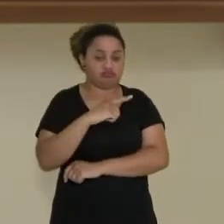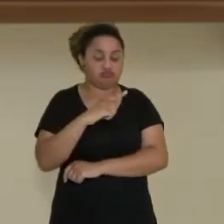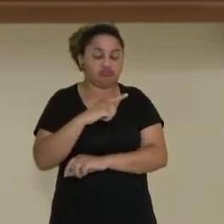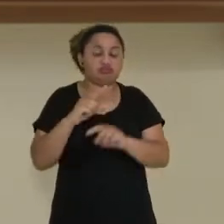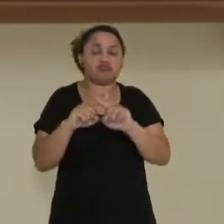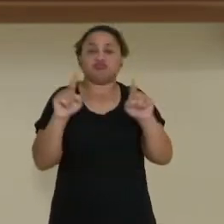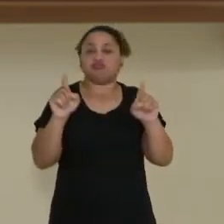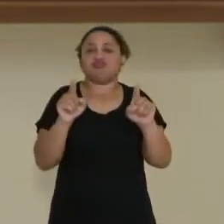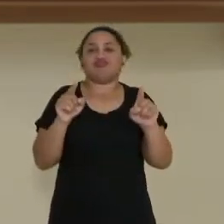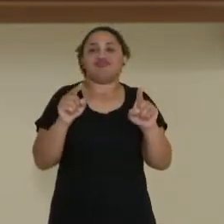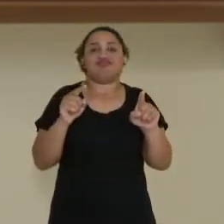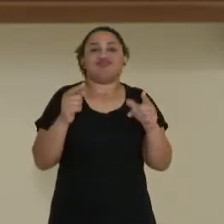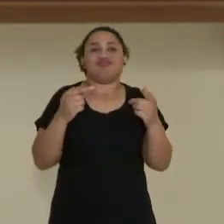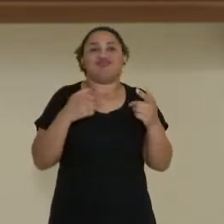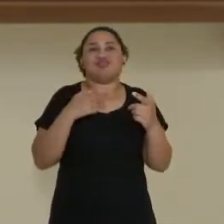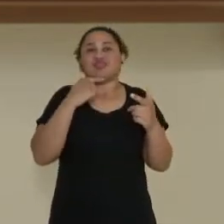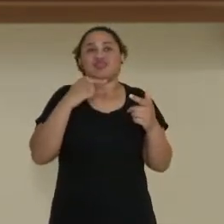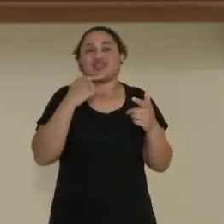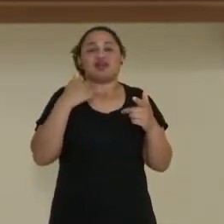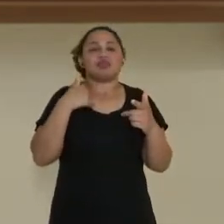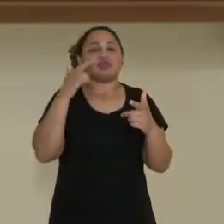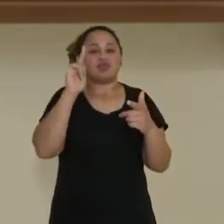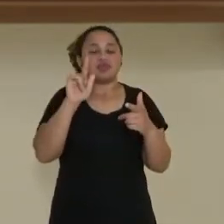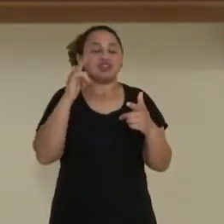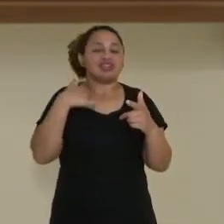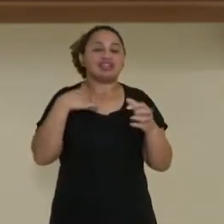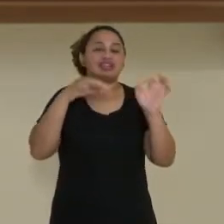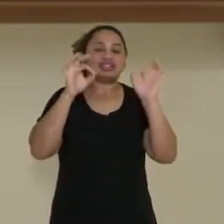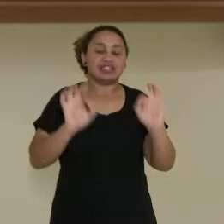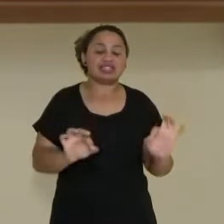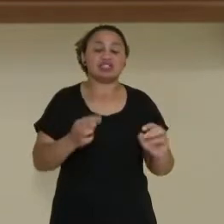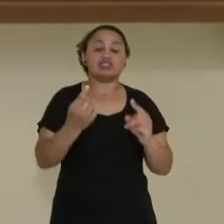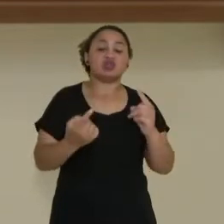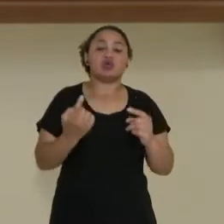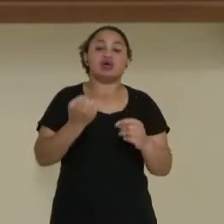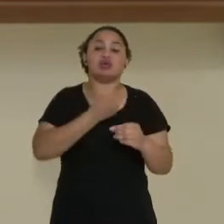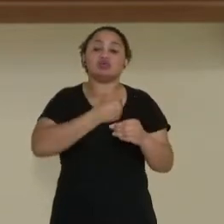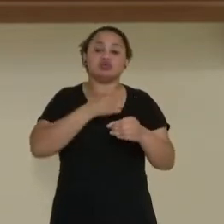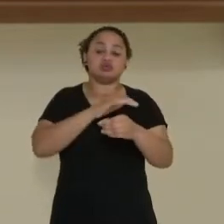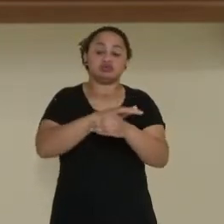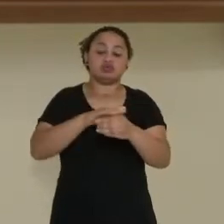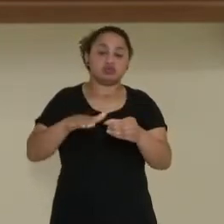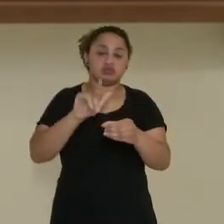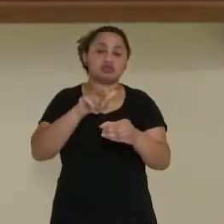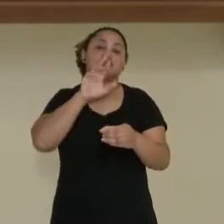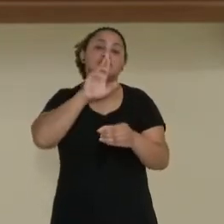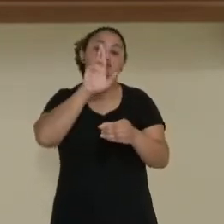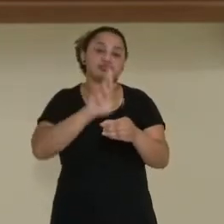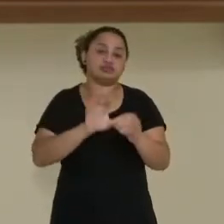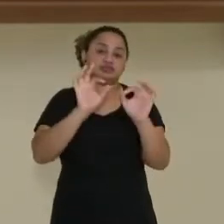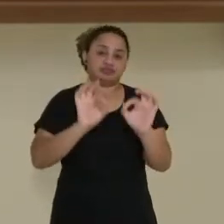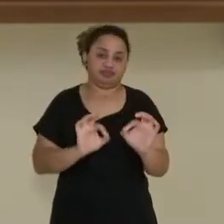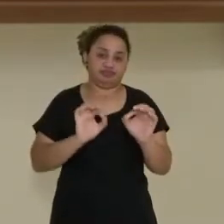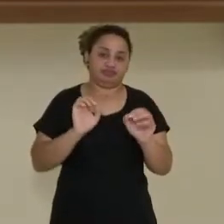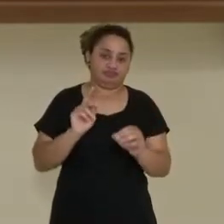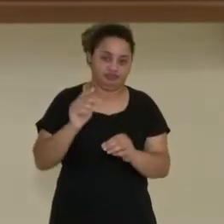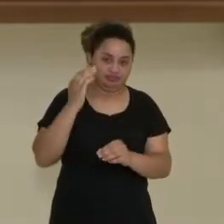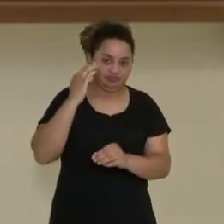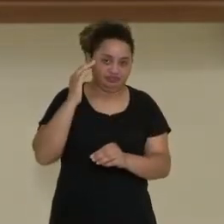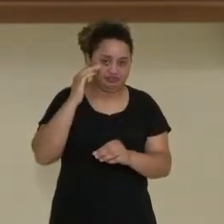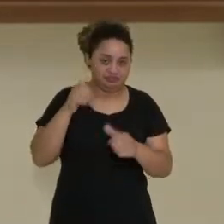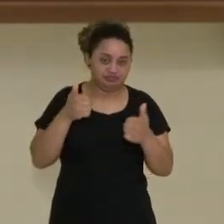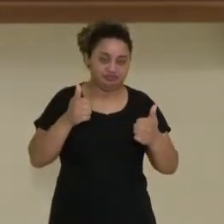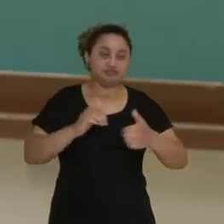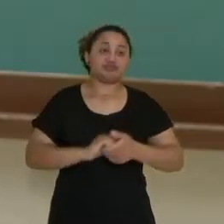não consigo dar certeza de que um determinado número vai sair como resposta, ok? E